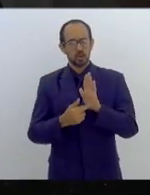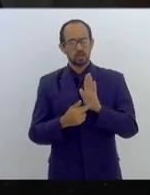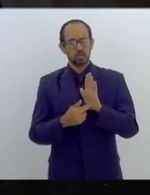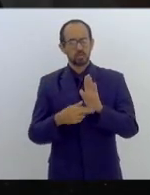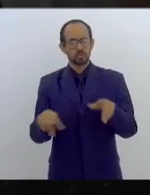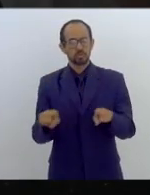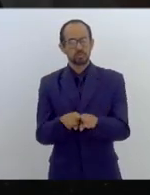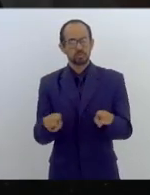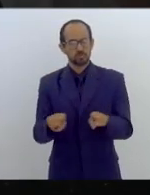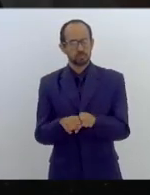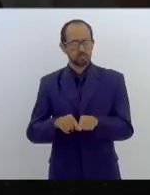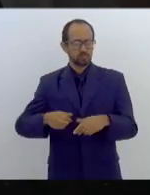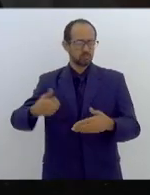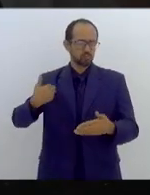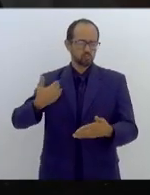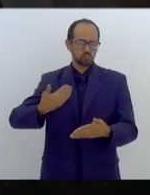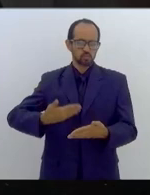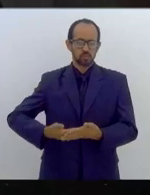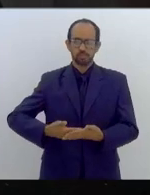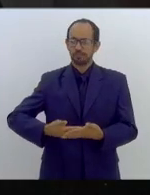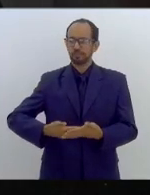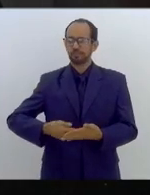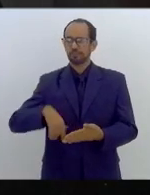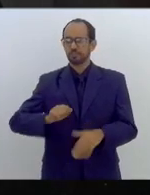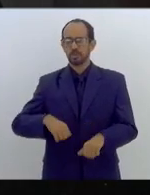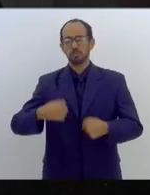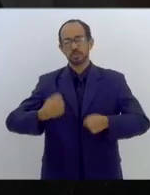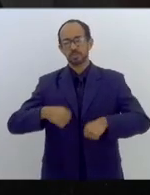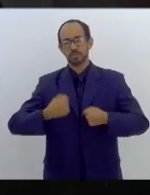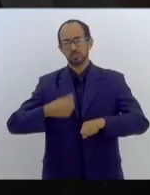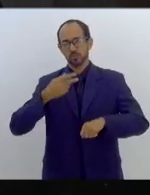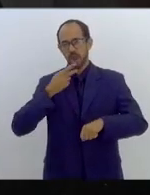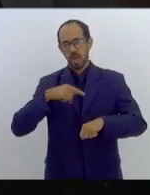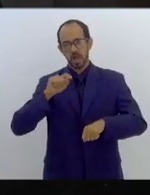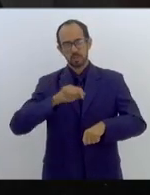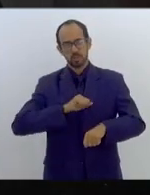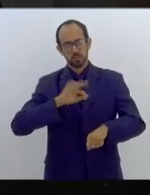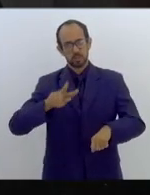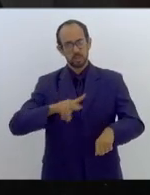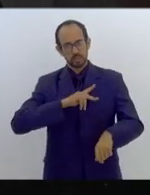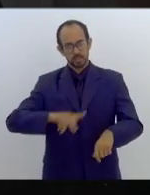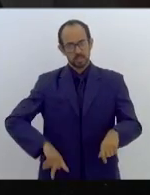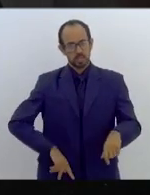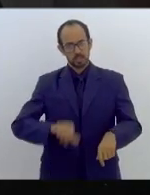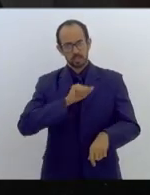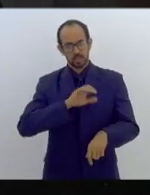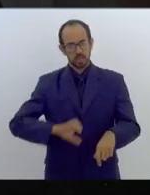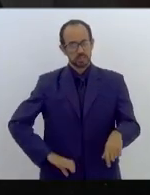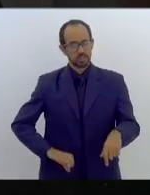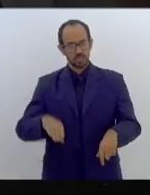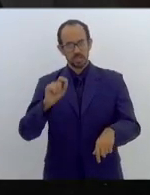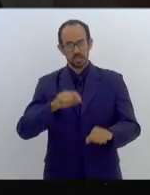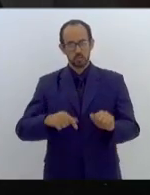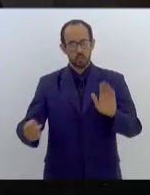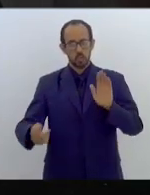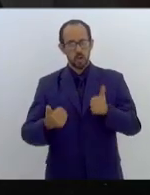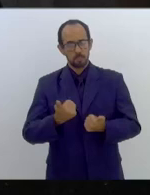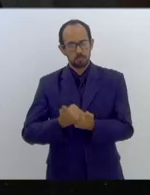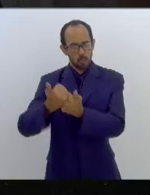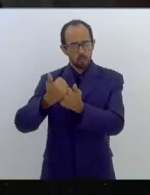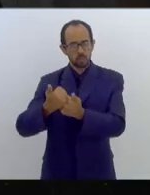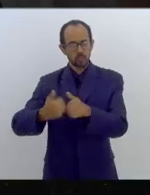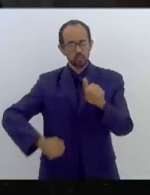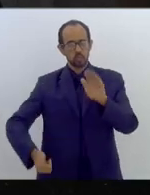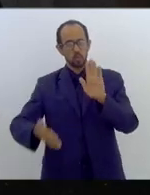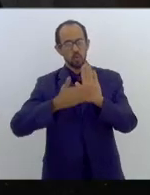de que nesses últimos anos, e é preciso ressaltar, sob a presidência do deputado André Siciliano, com seu apoio, com seu compromisso com essas pautas,